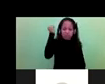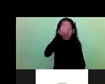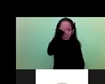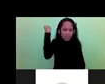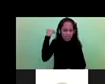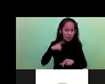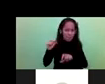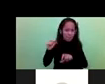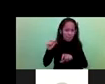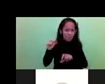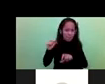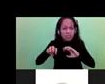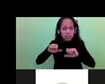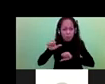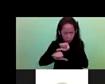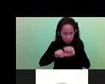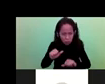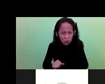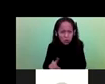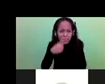revoluções, ignorando